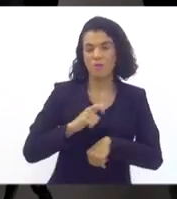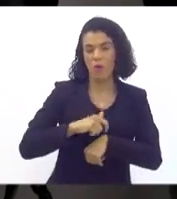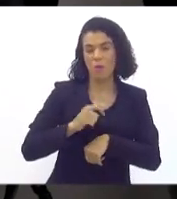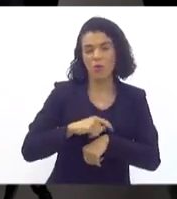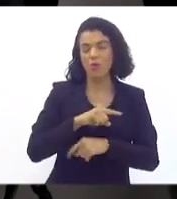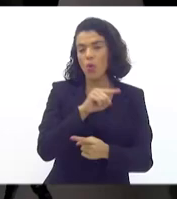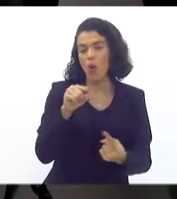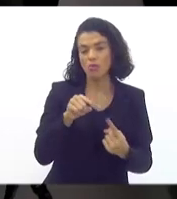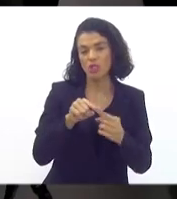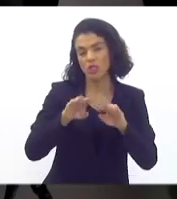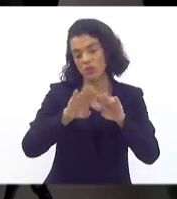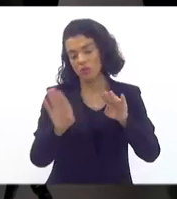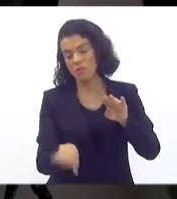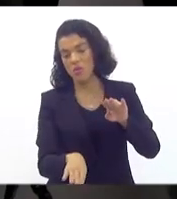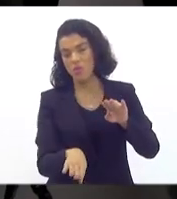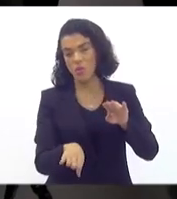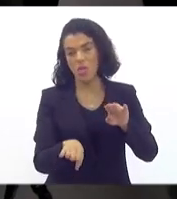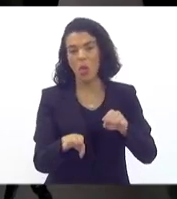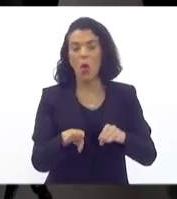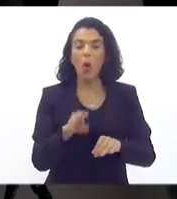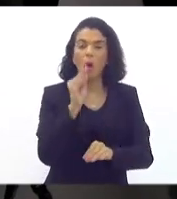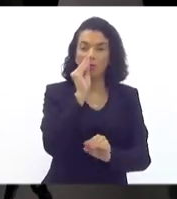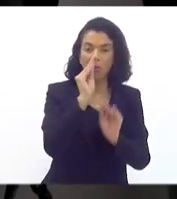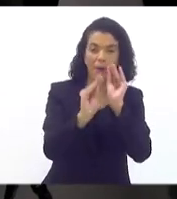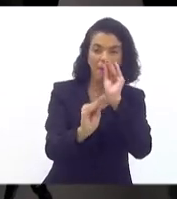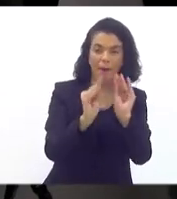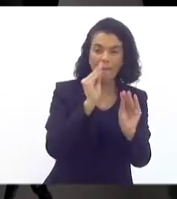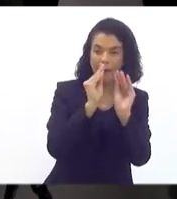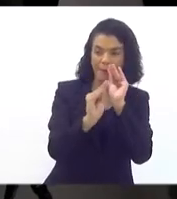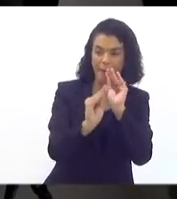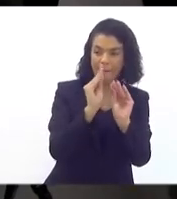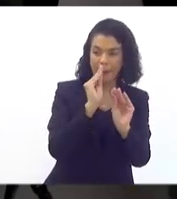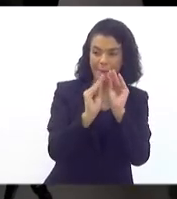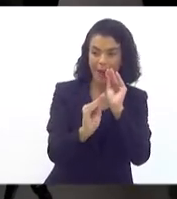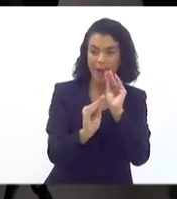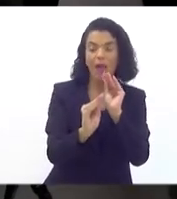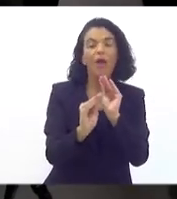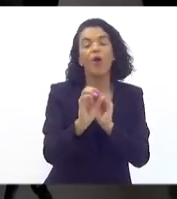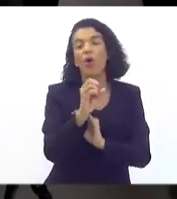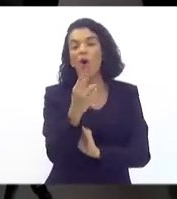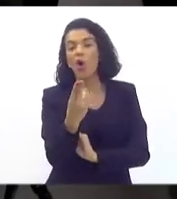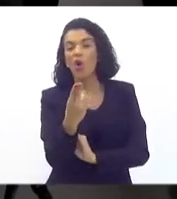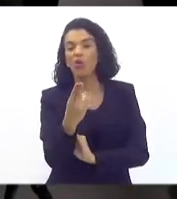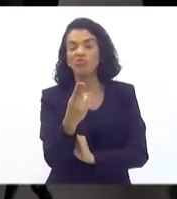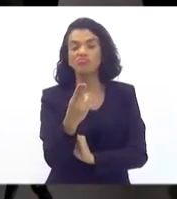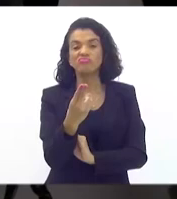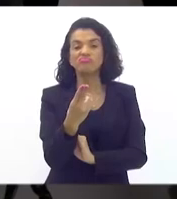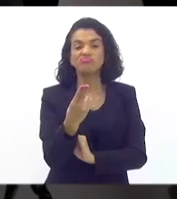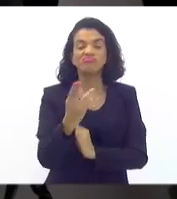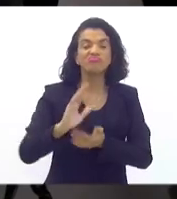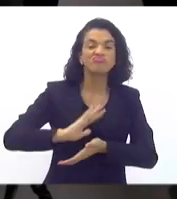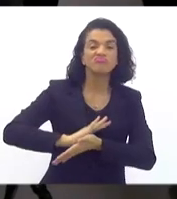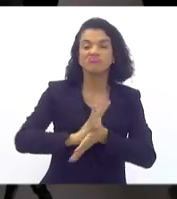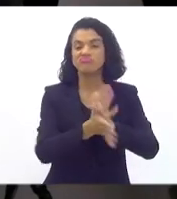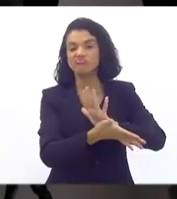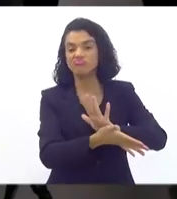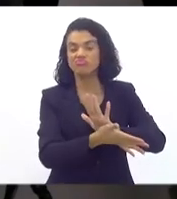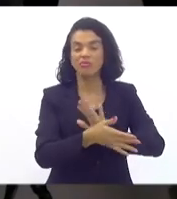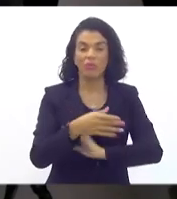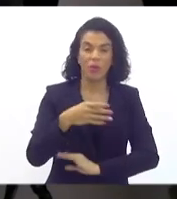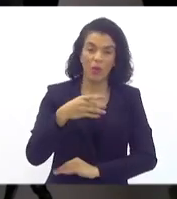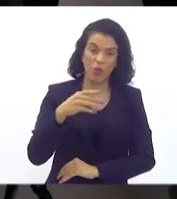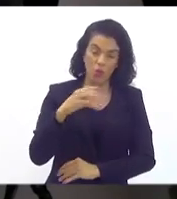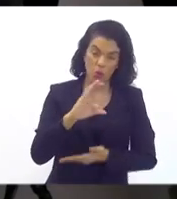intenção de diminuir de menor expressar o de me desfazer do Conselheiro Murilo Leal